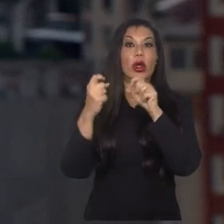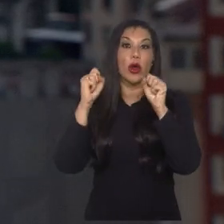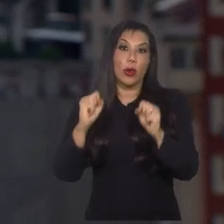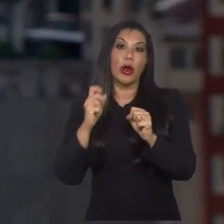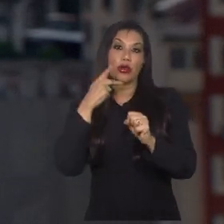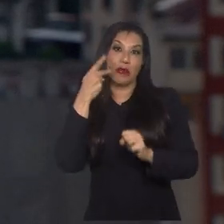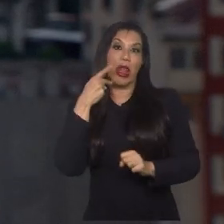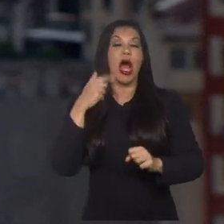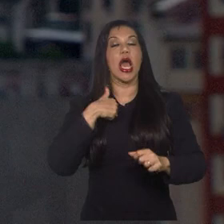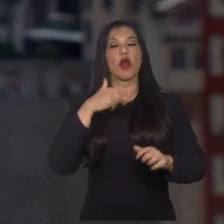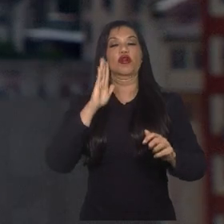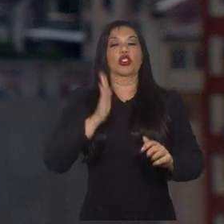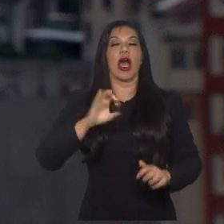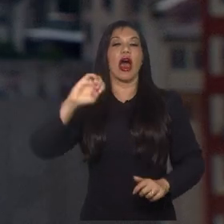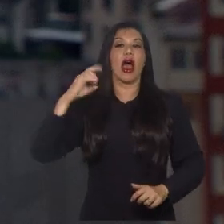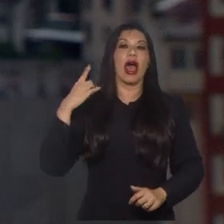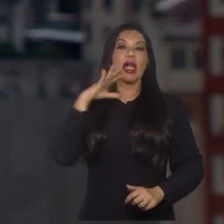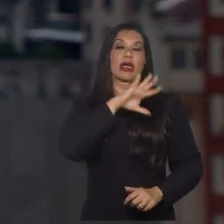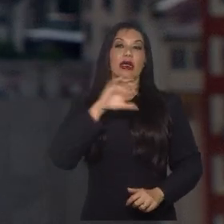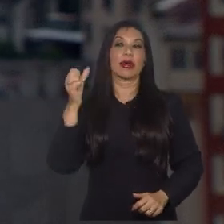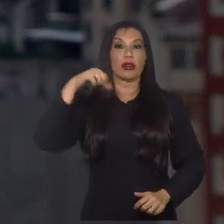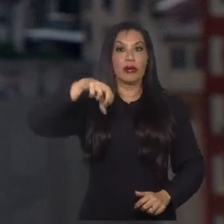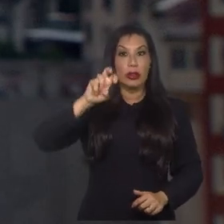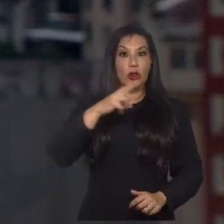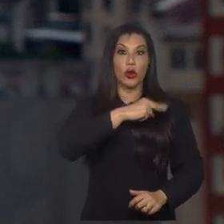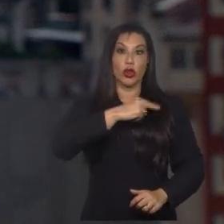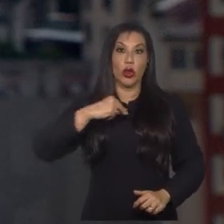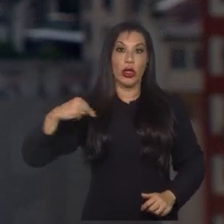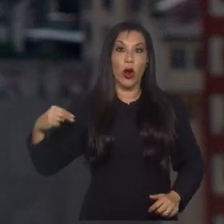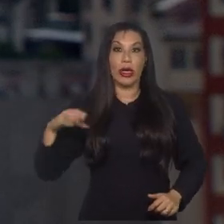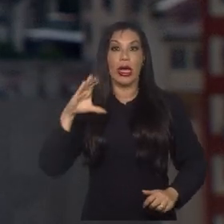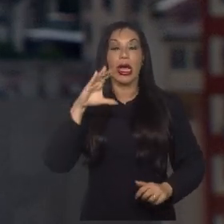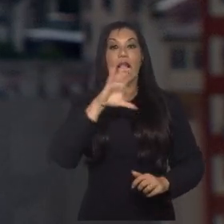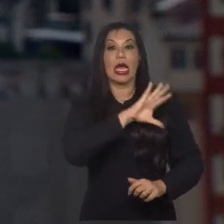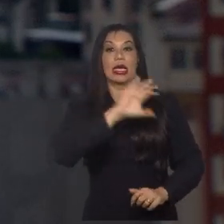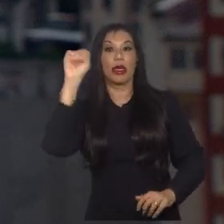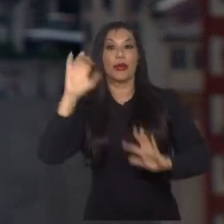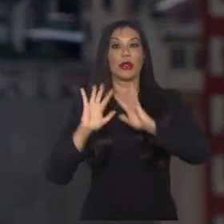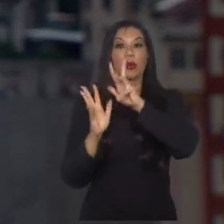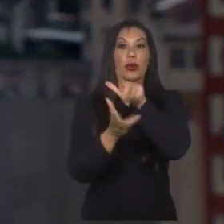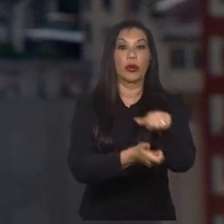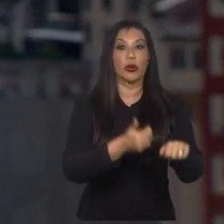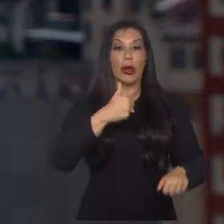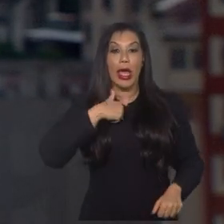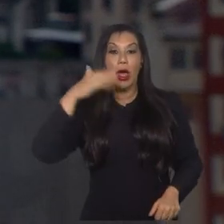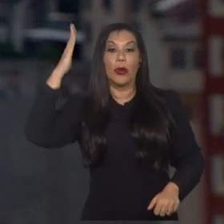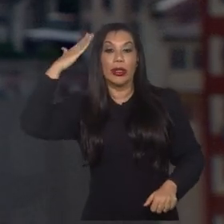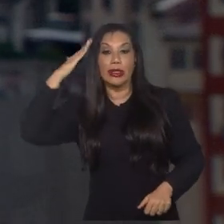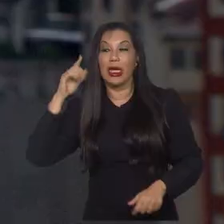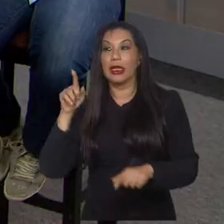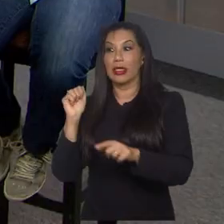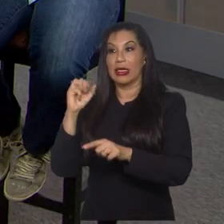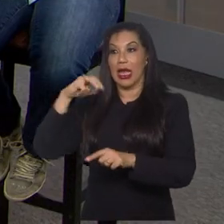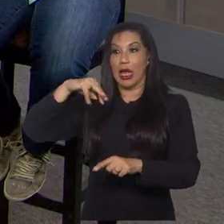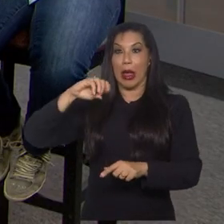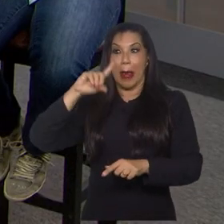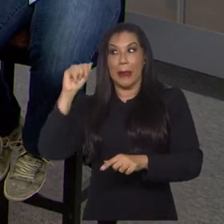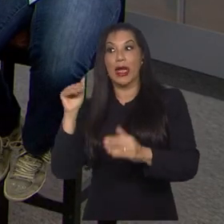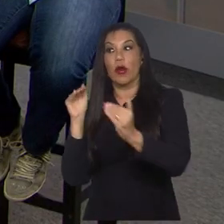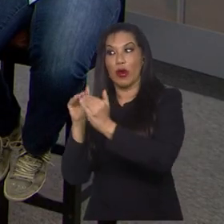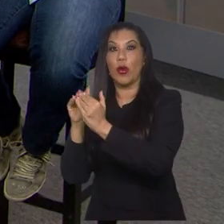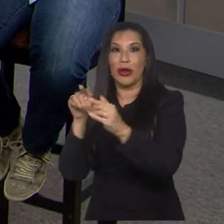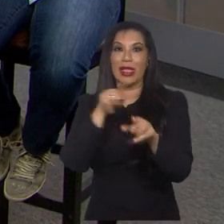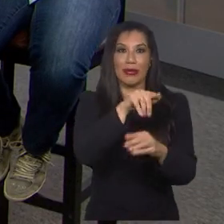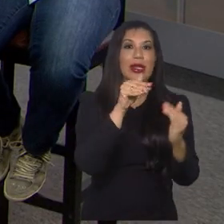já fui campeã. Em 95, Noruega foi campeã do mundo. Então, assim, eu entendo, acho que a Amanda vai concordar comigo, você também,